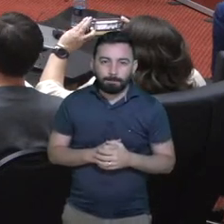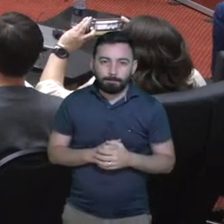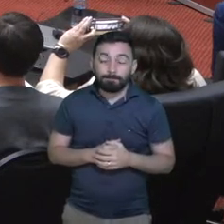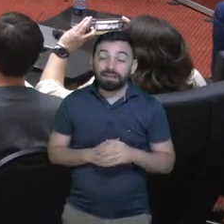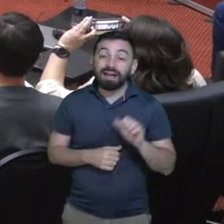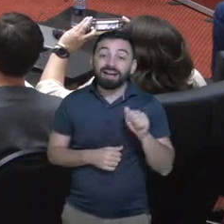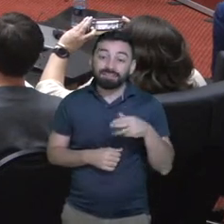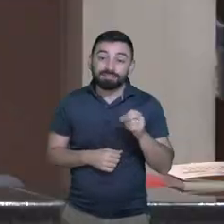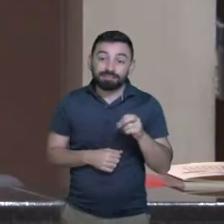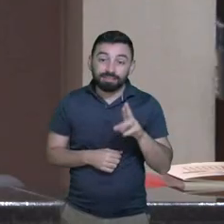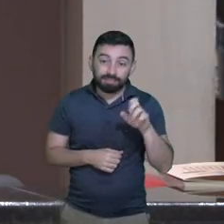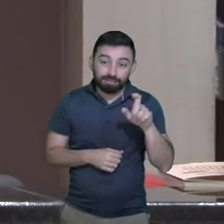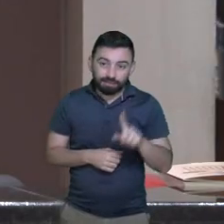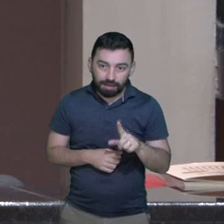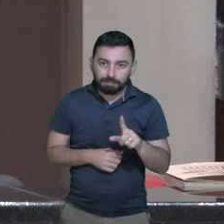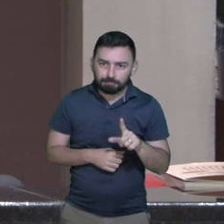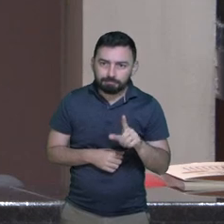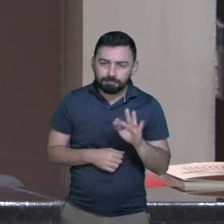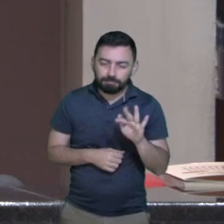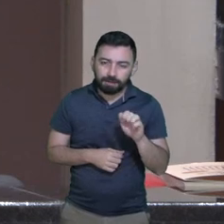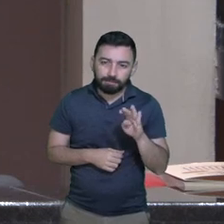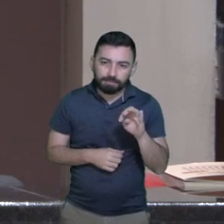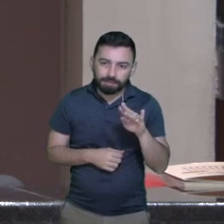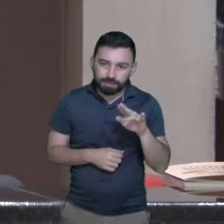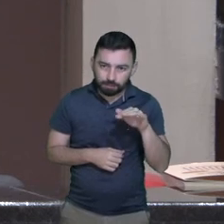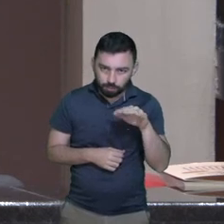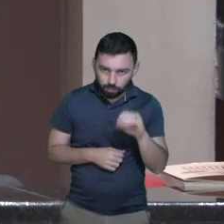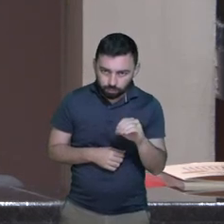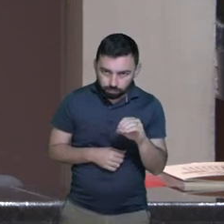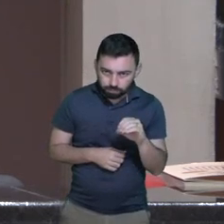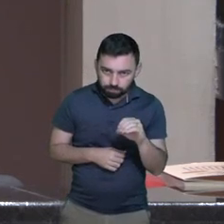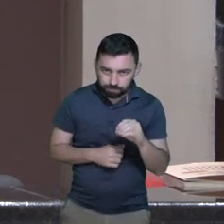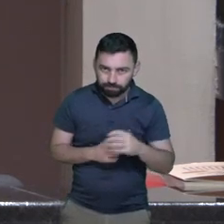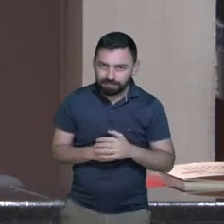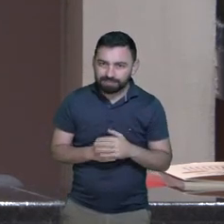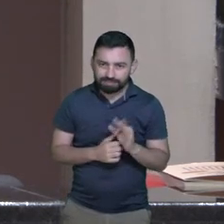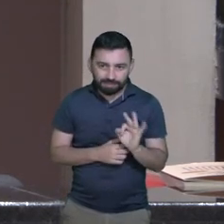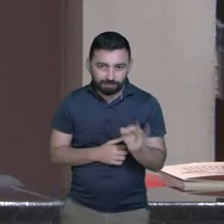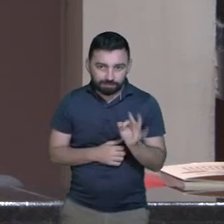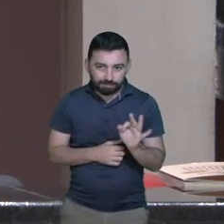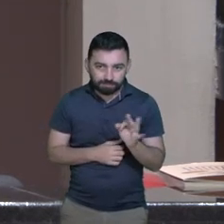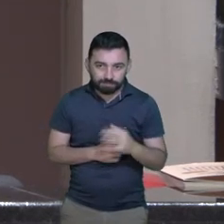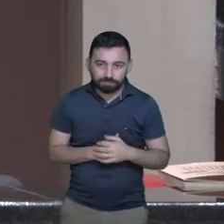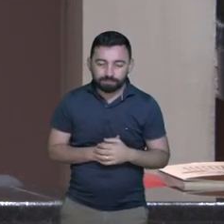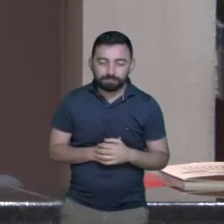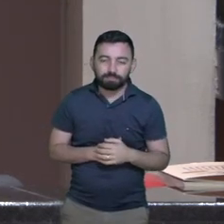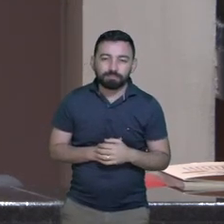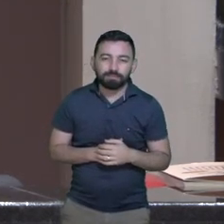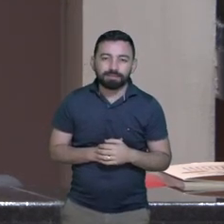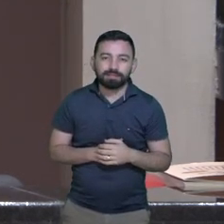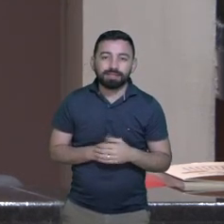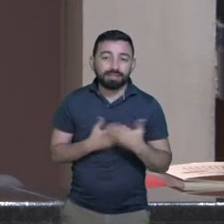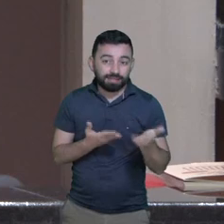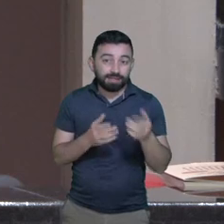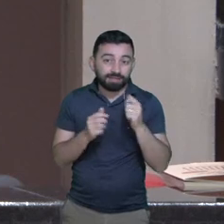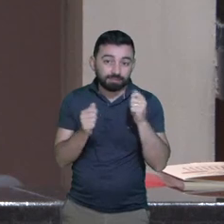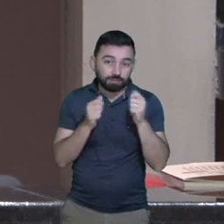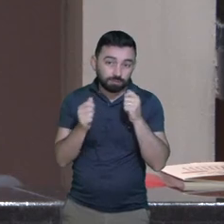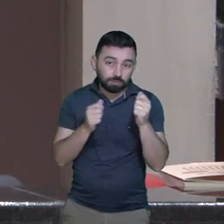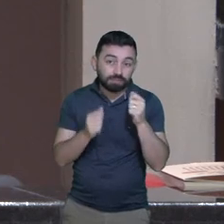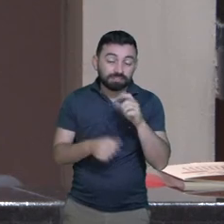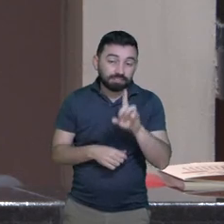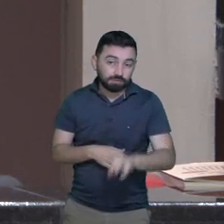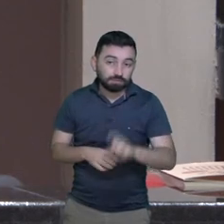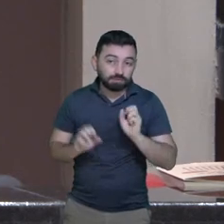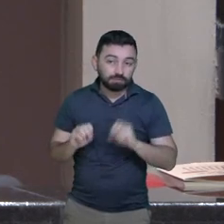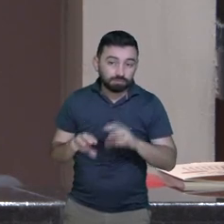Fabiano eh Beta é isso mitoso que é assessor da diretoria de